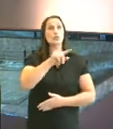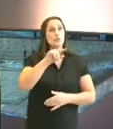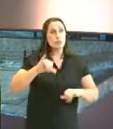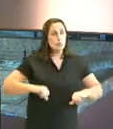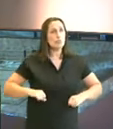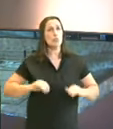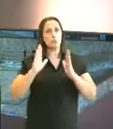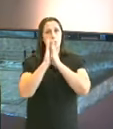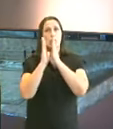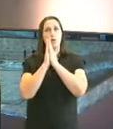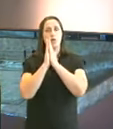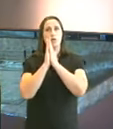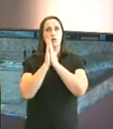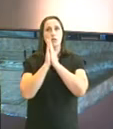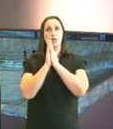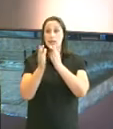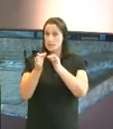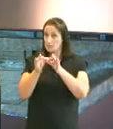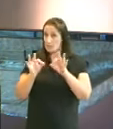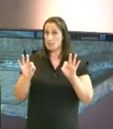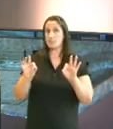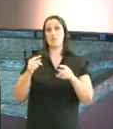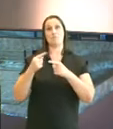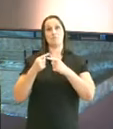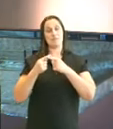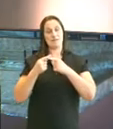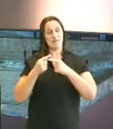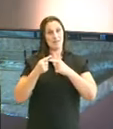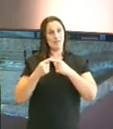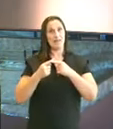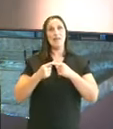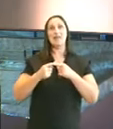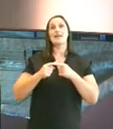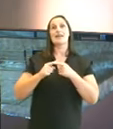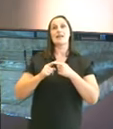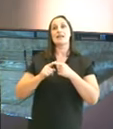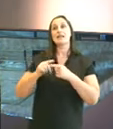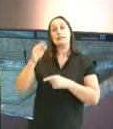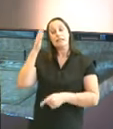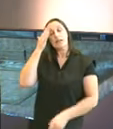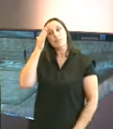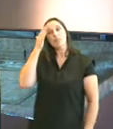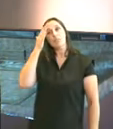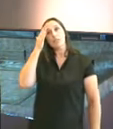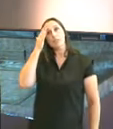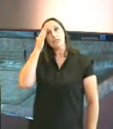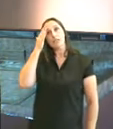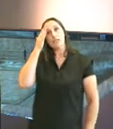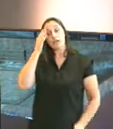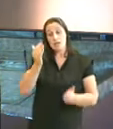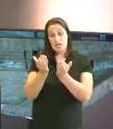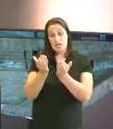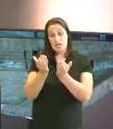ore? Simplesmente porque ele sabia que esse cristão que